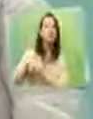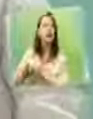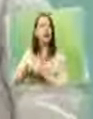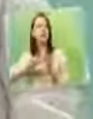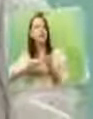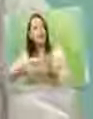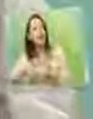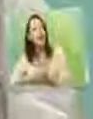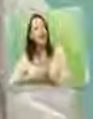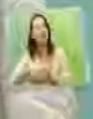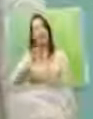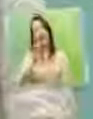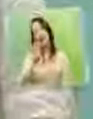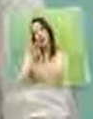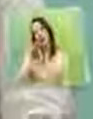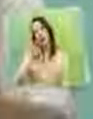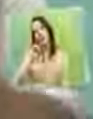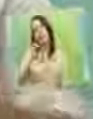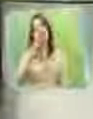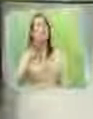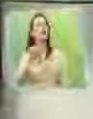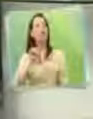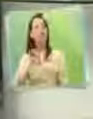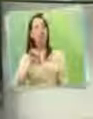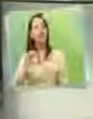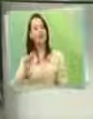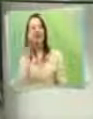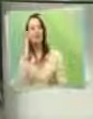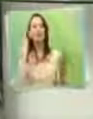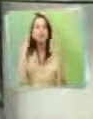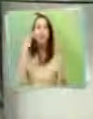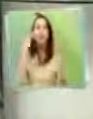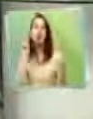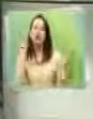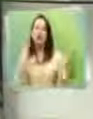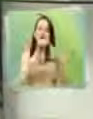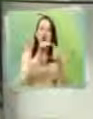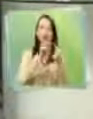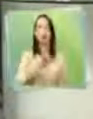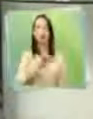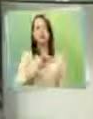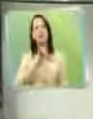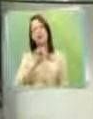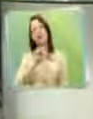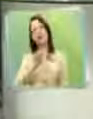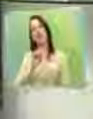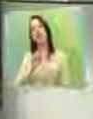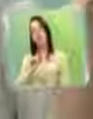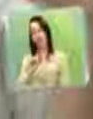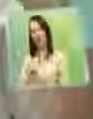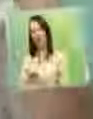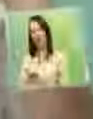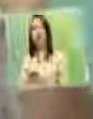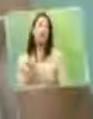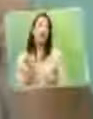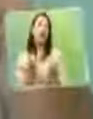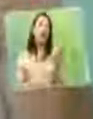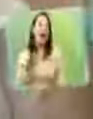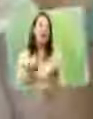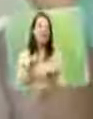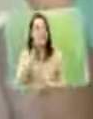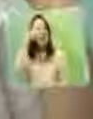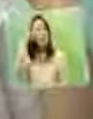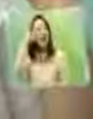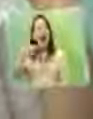conceituais, ficar atento ao que está se pedindo no enunciado com relação ao tema da cidadania. E pensar o seguinte, cidadania pode aparecer aqui, ó,